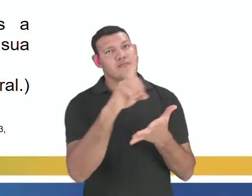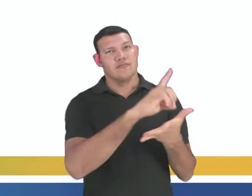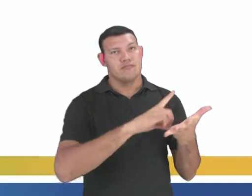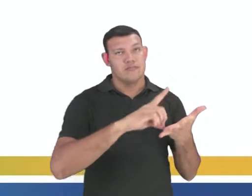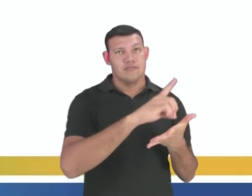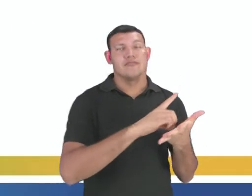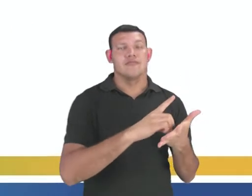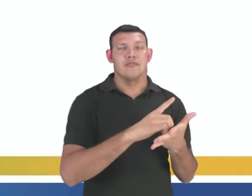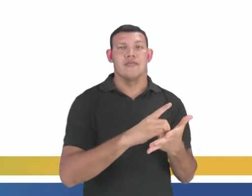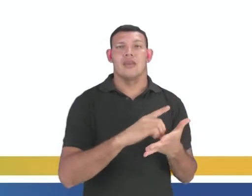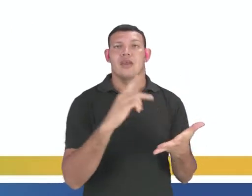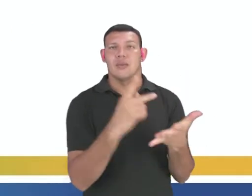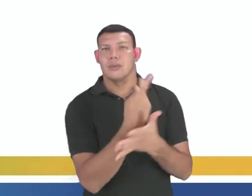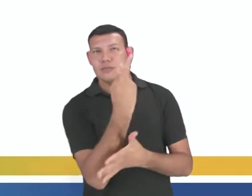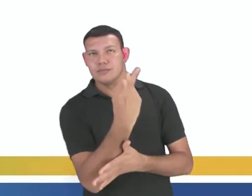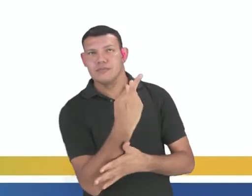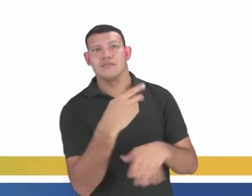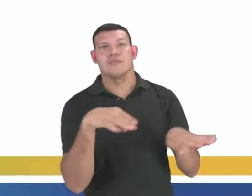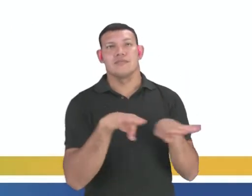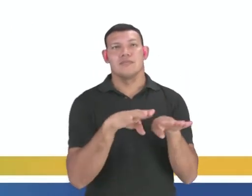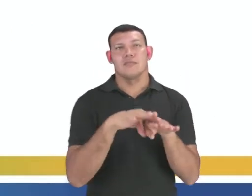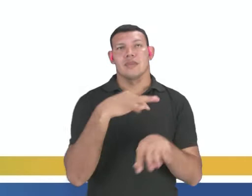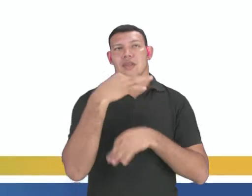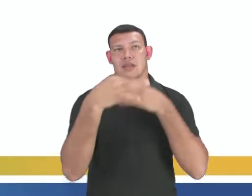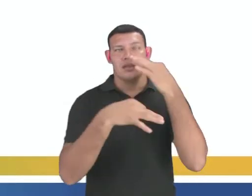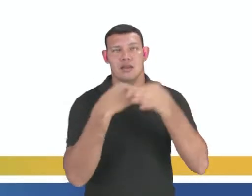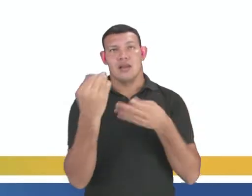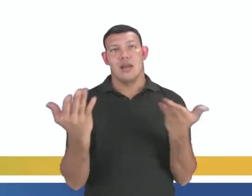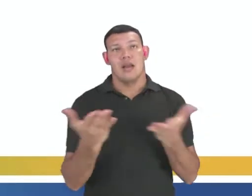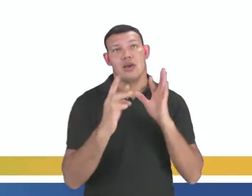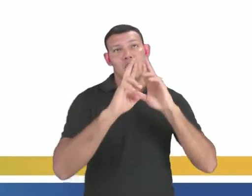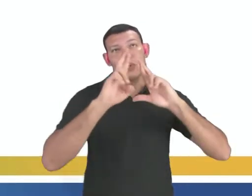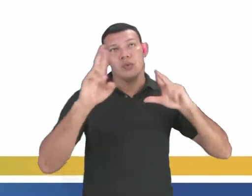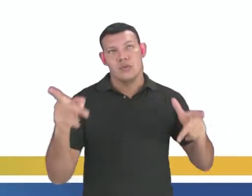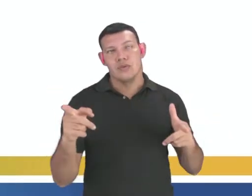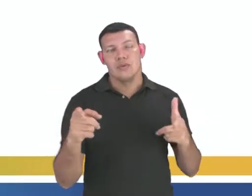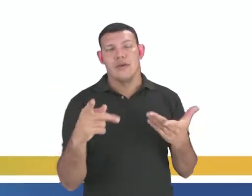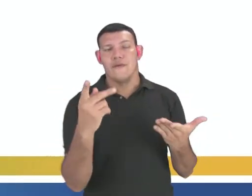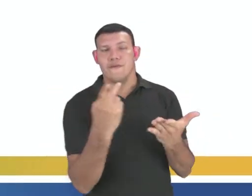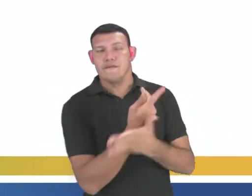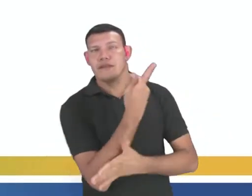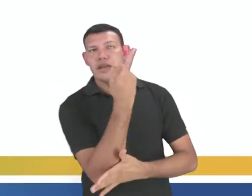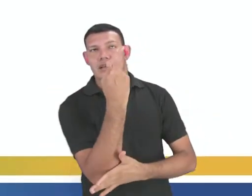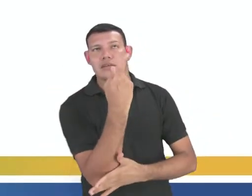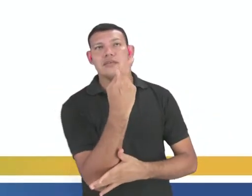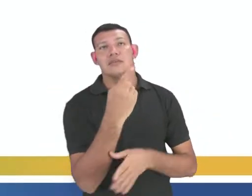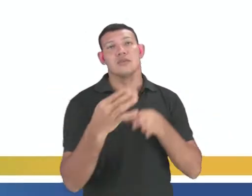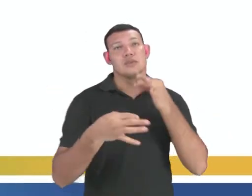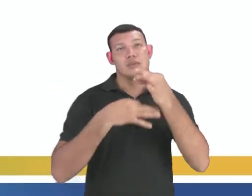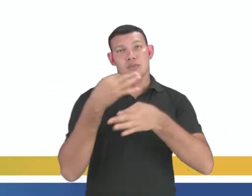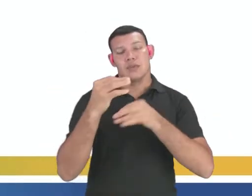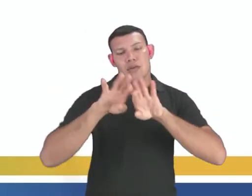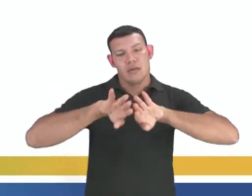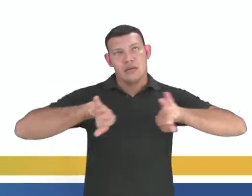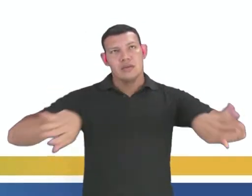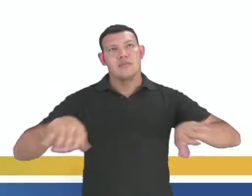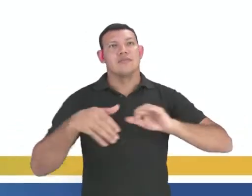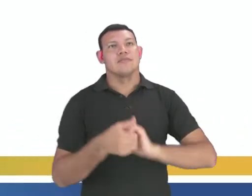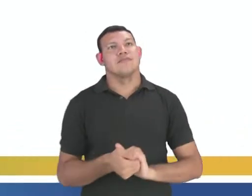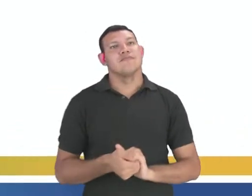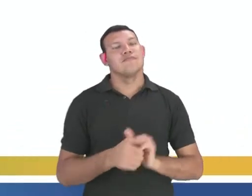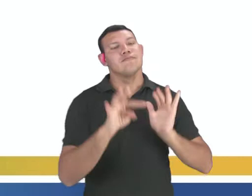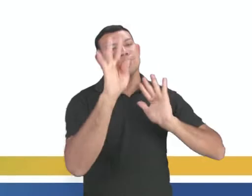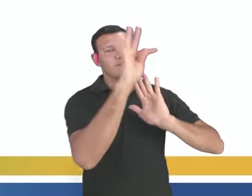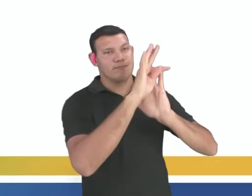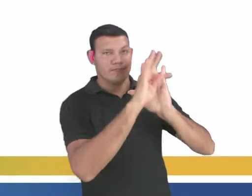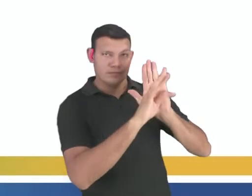do que é uma opinião. Como que a gente vai distinguir um fato de uma opinião? Essa habilidade é avaliada por meio de um